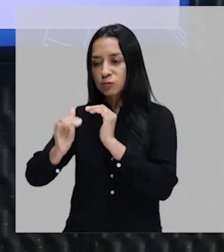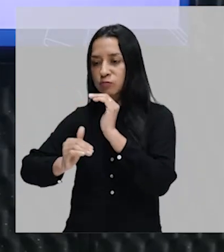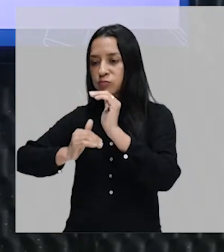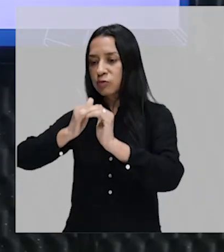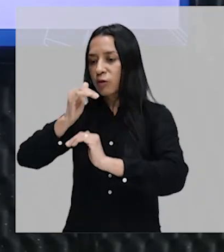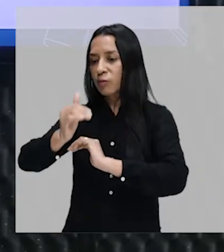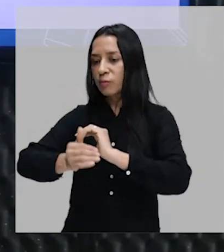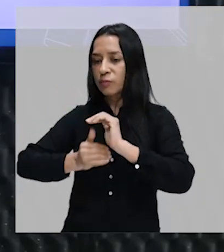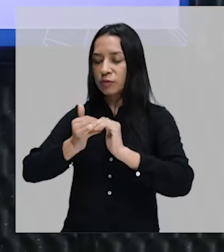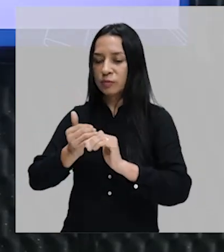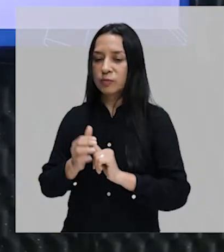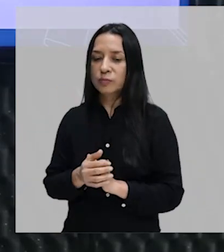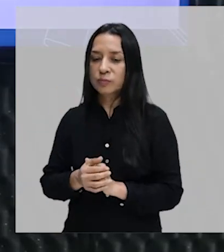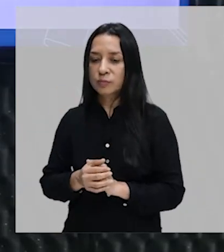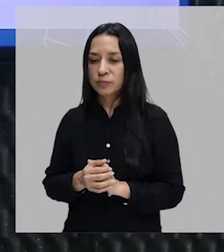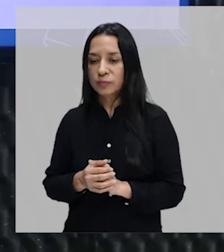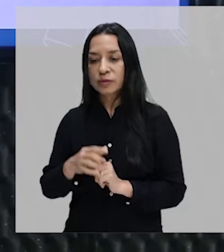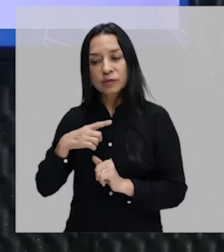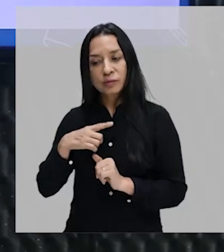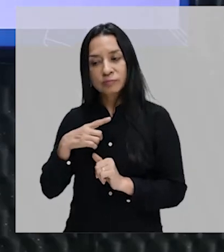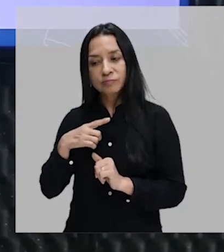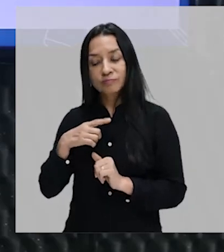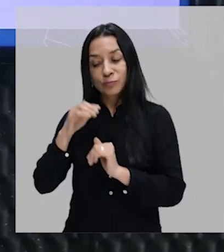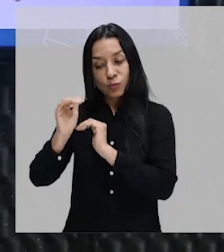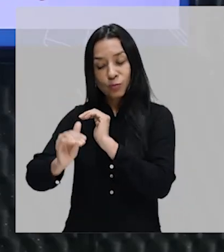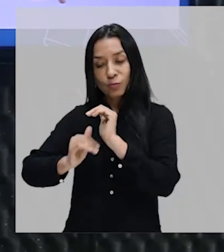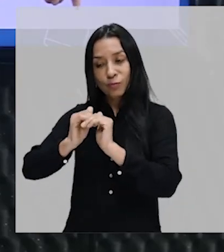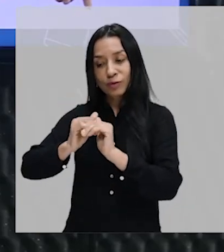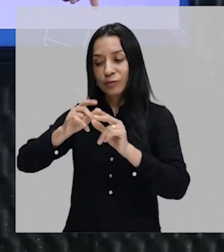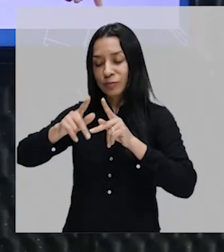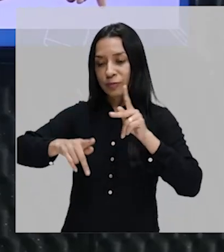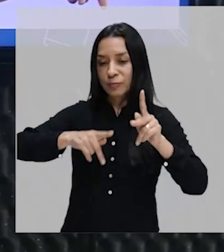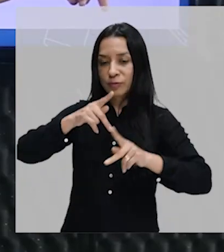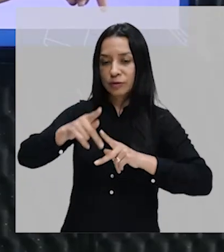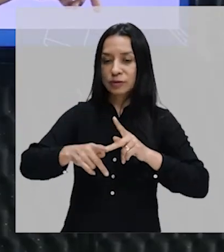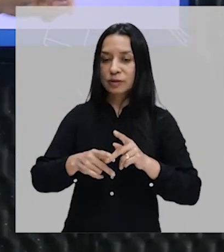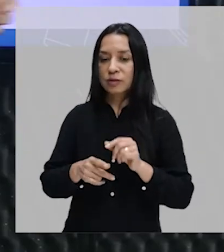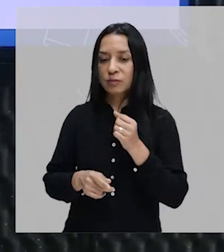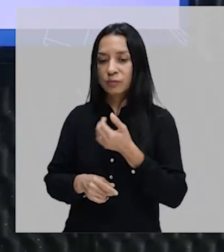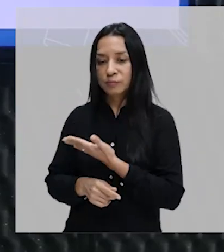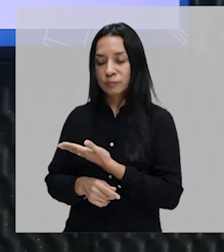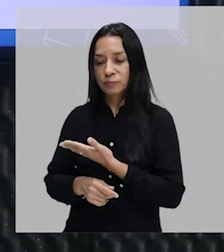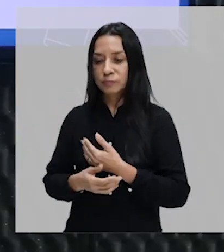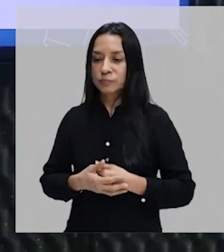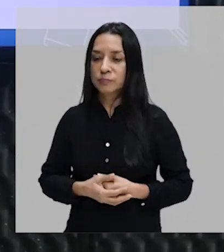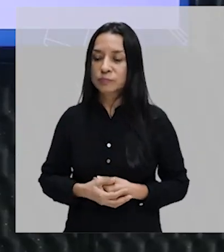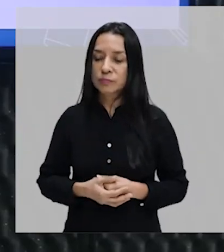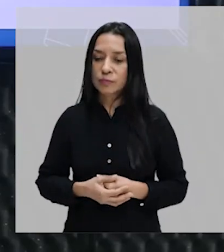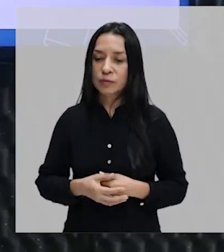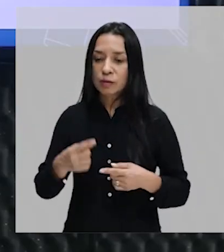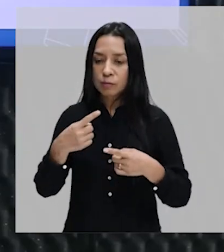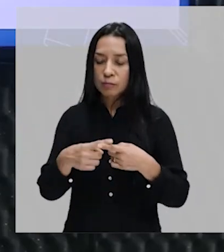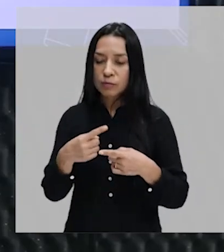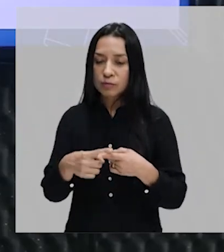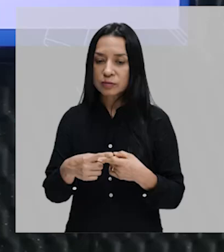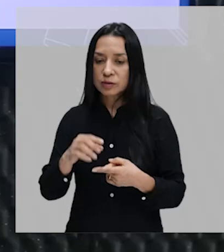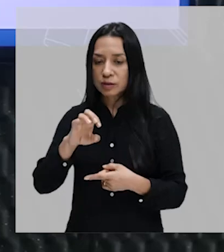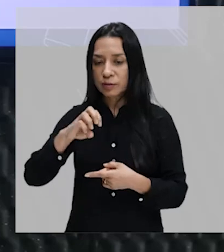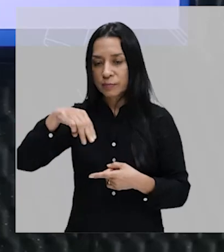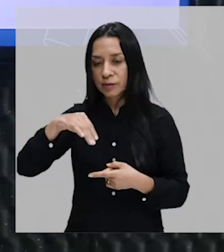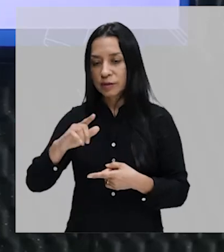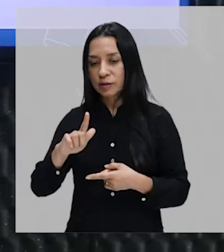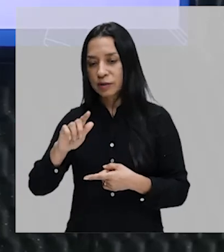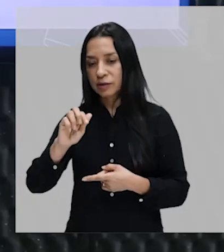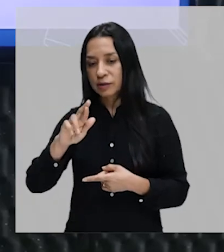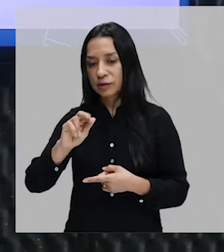Já a emigração e a seleção natural, eles diminuem a variabilidade genética, tá? Porque a emigração, o